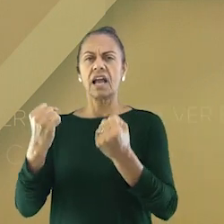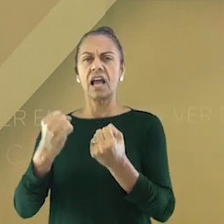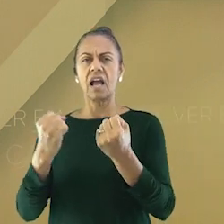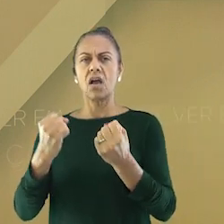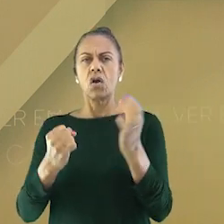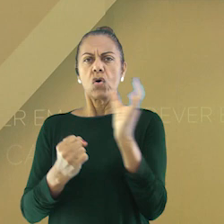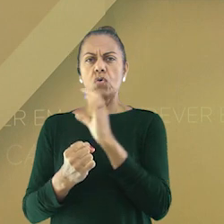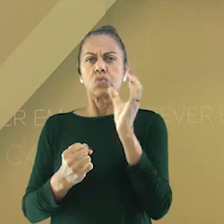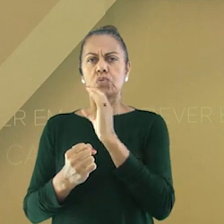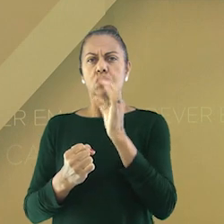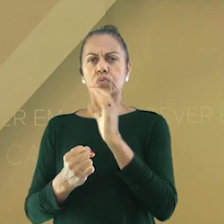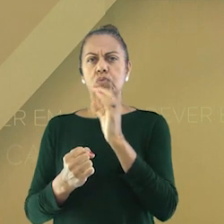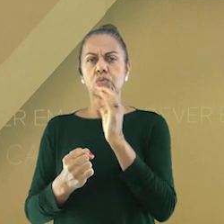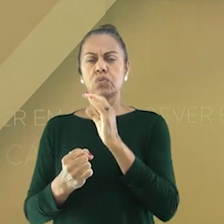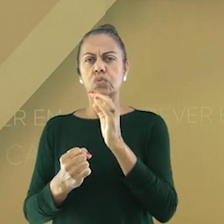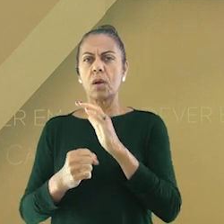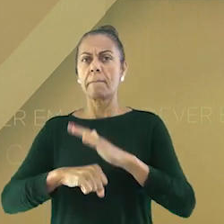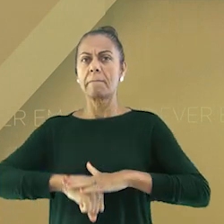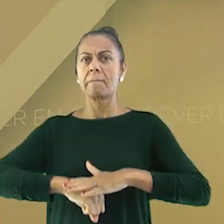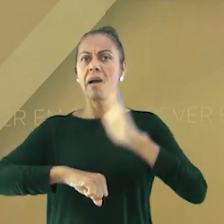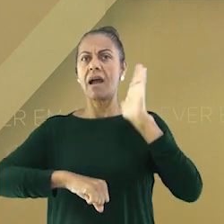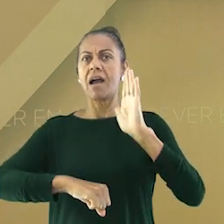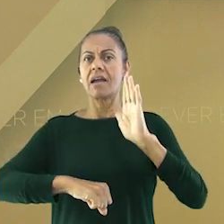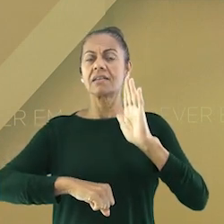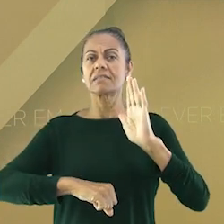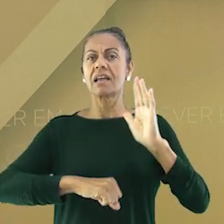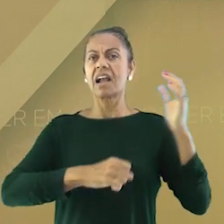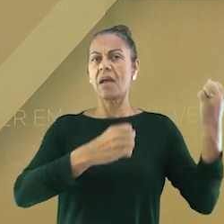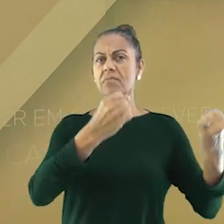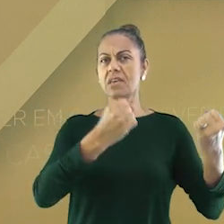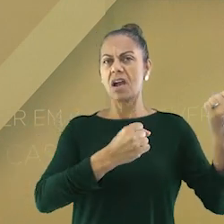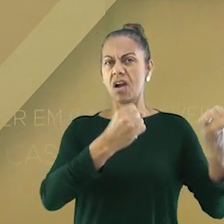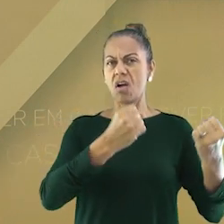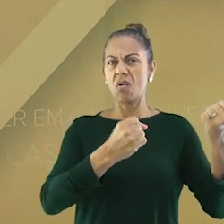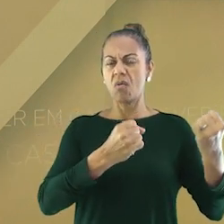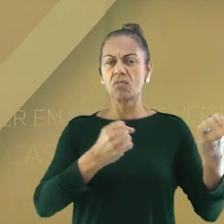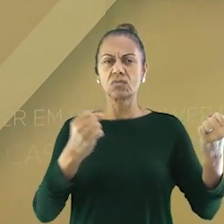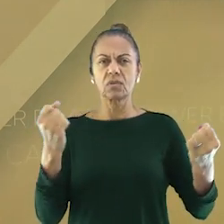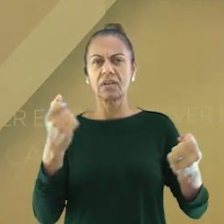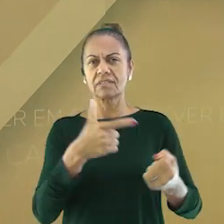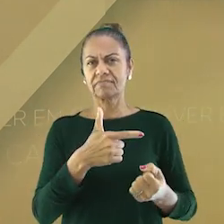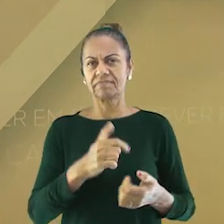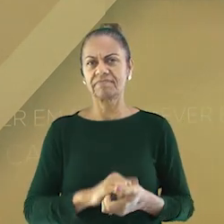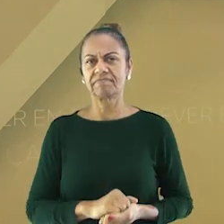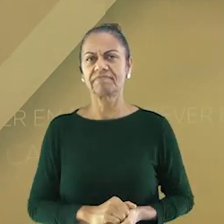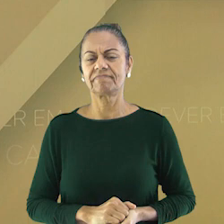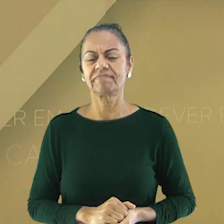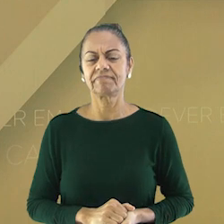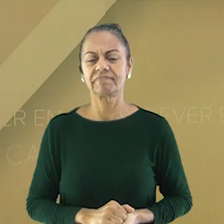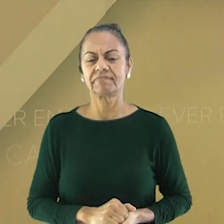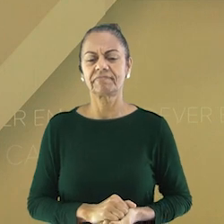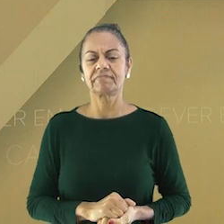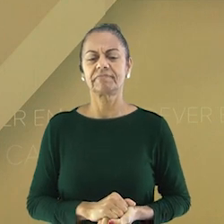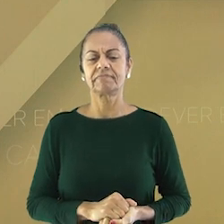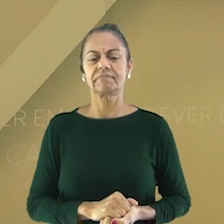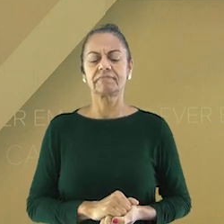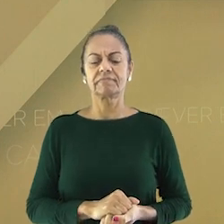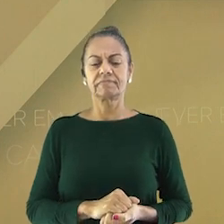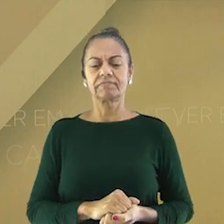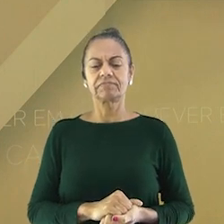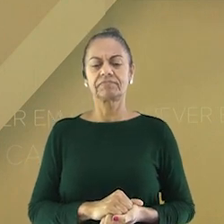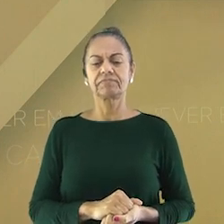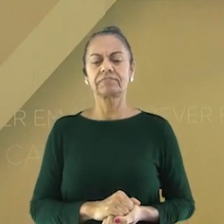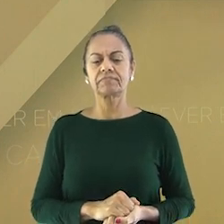caminhão. Como faço essa comparação? Vejam as alternativas. This car is broke than